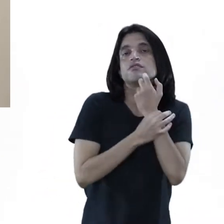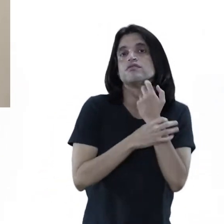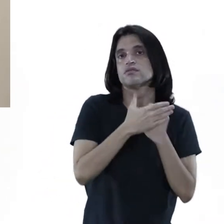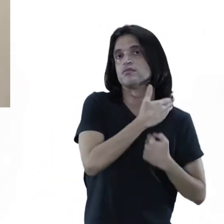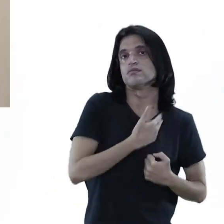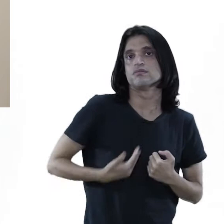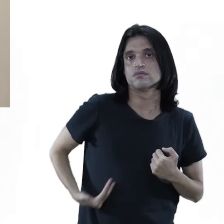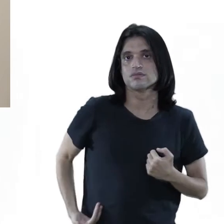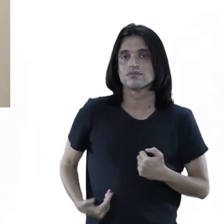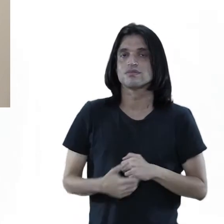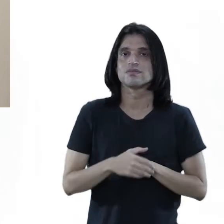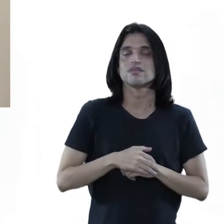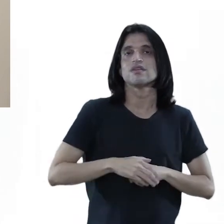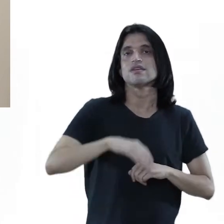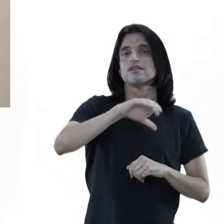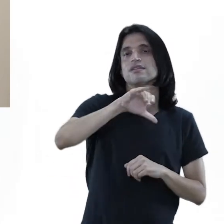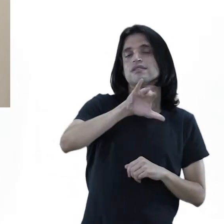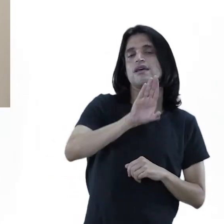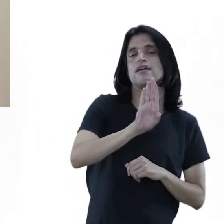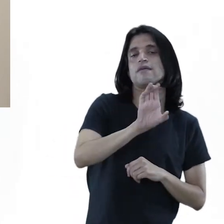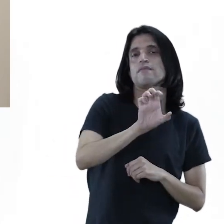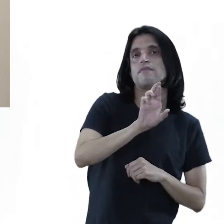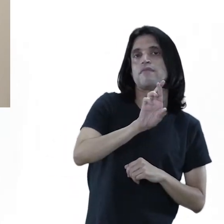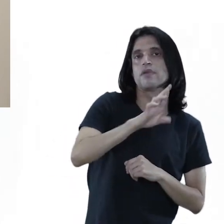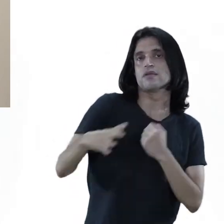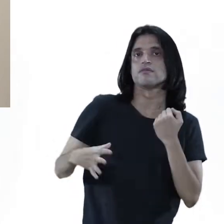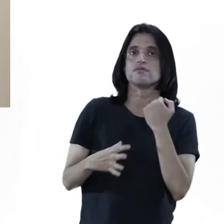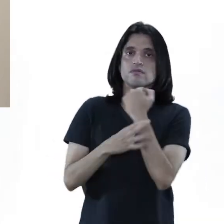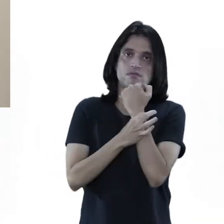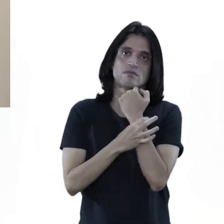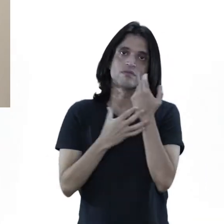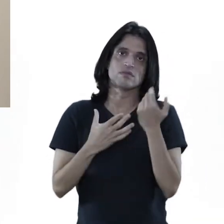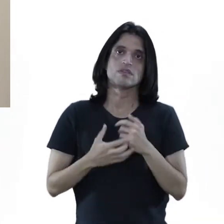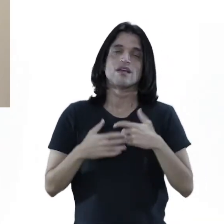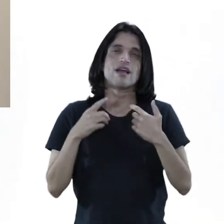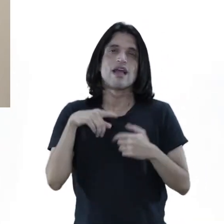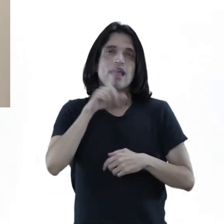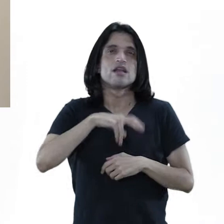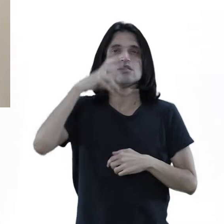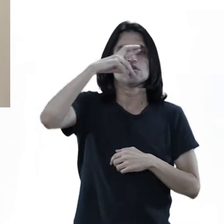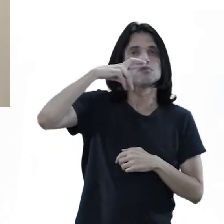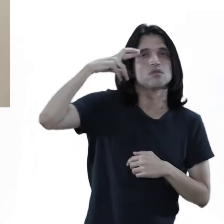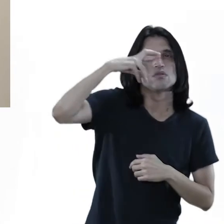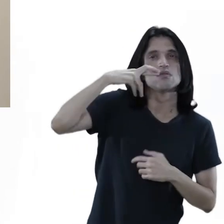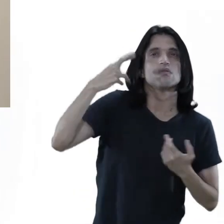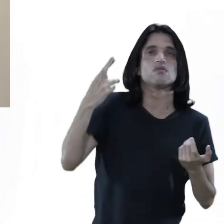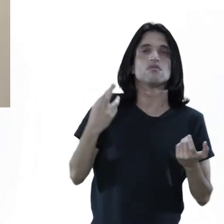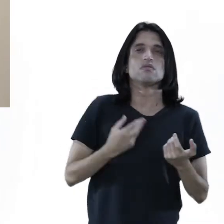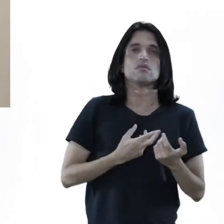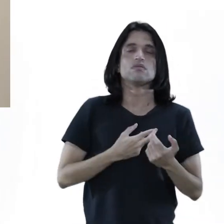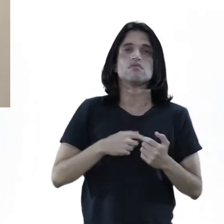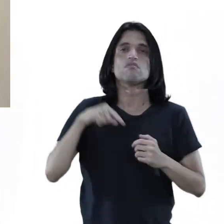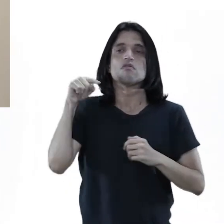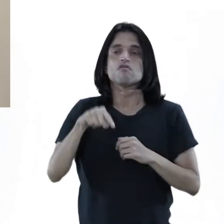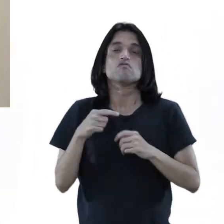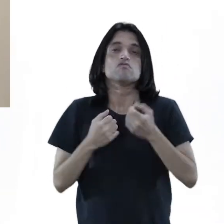vamos chamar realmente de cibersegurança, ou, de uma certa forma, a espionagem, não só